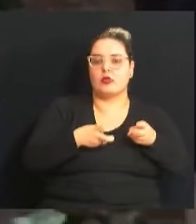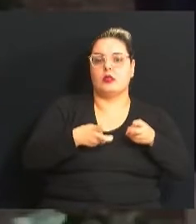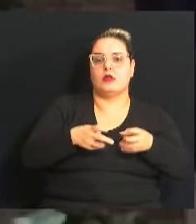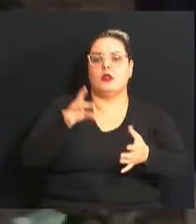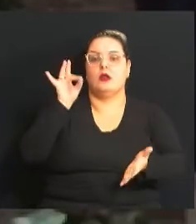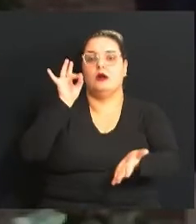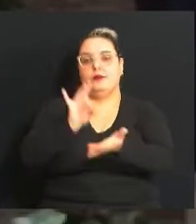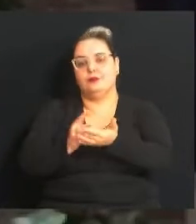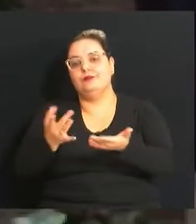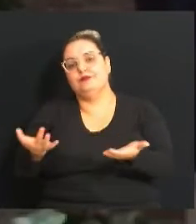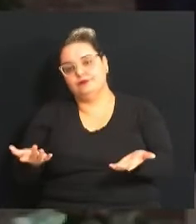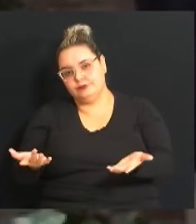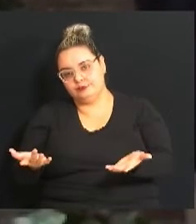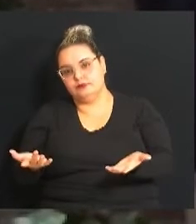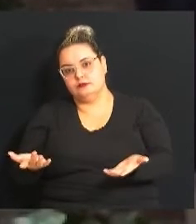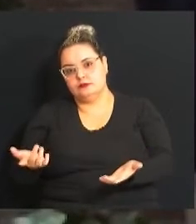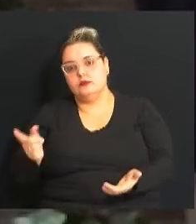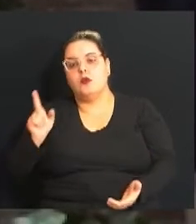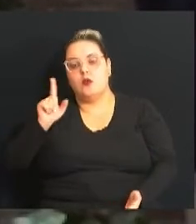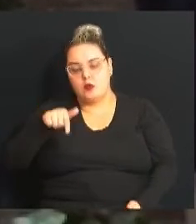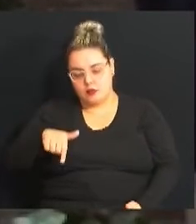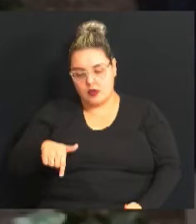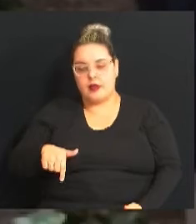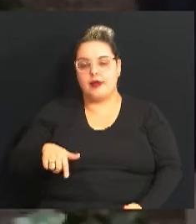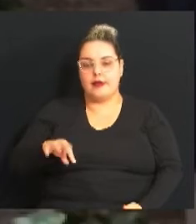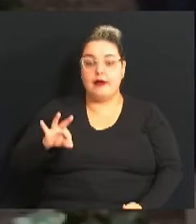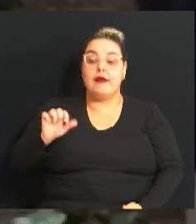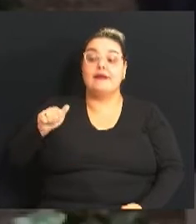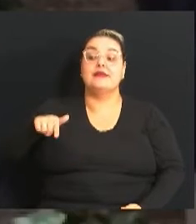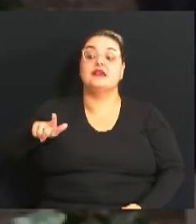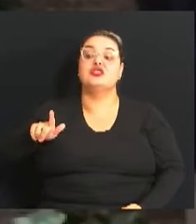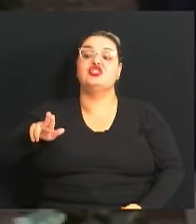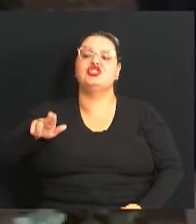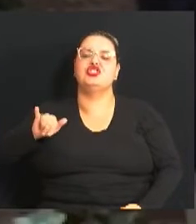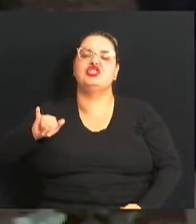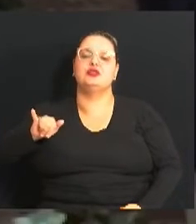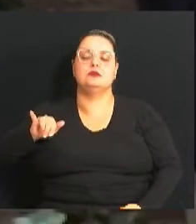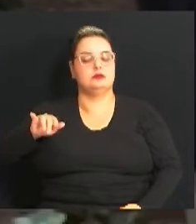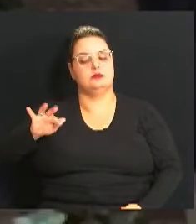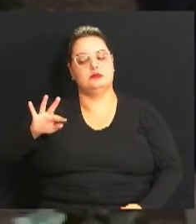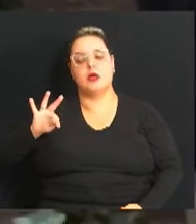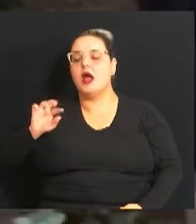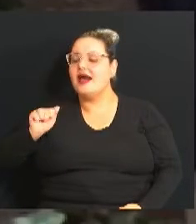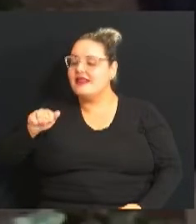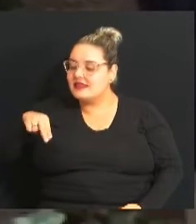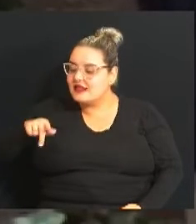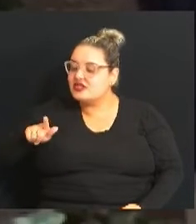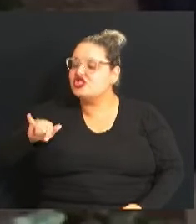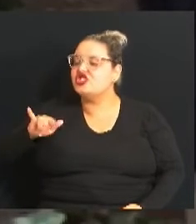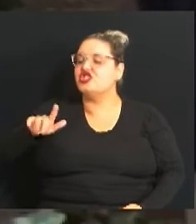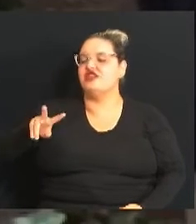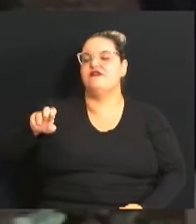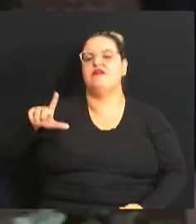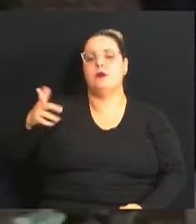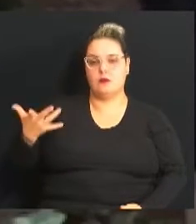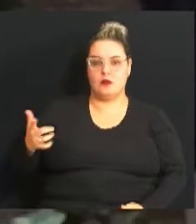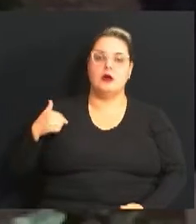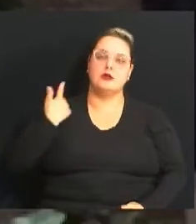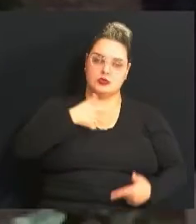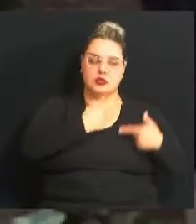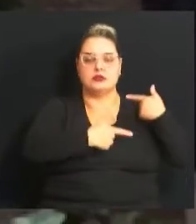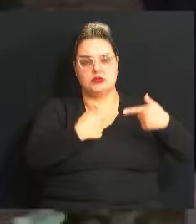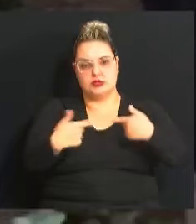sim, é tangível esse abismo entre as novas gerações, principalmente os jovens